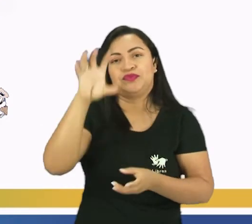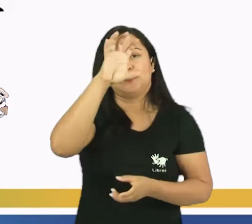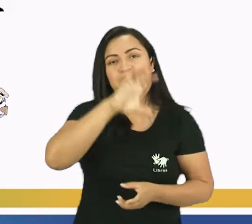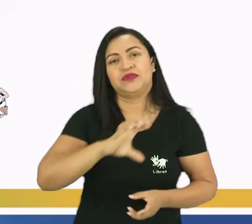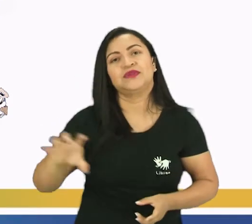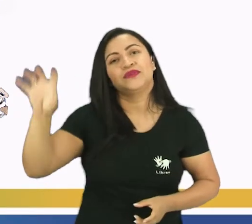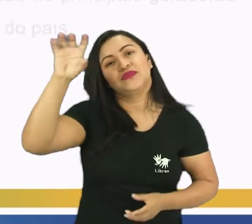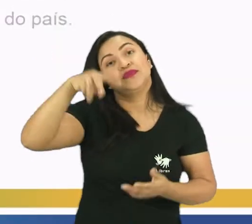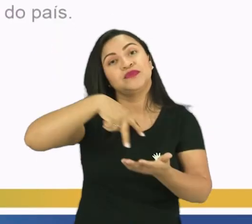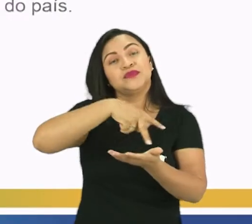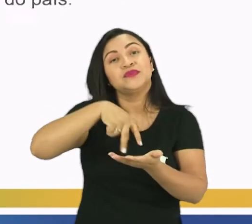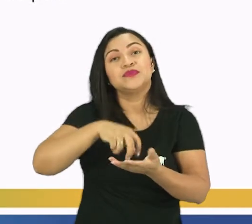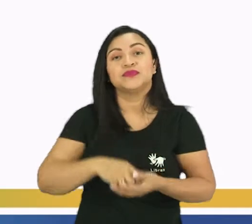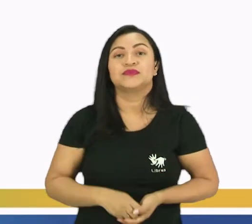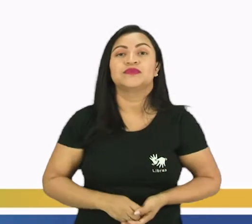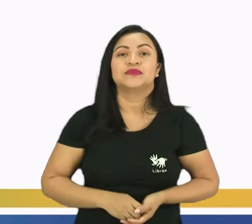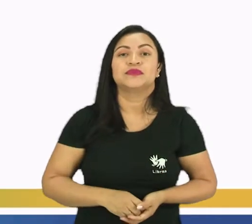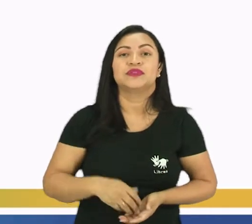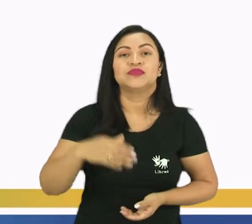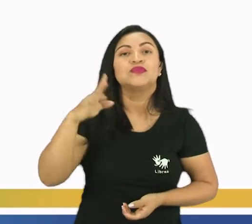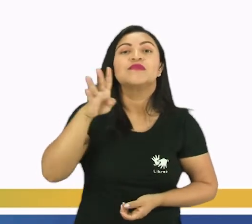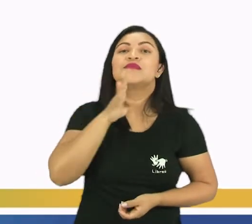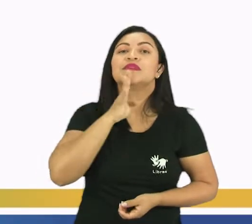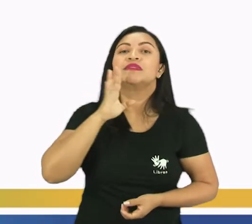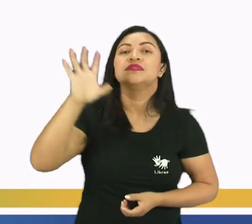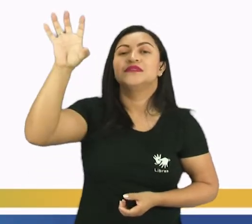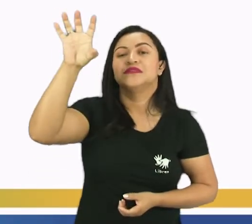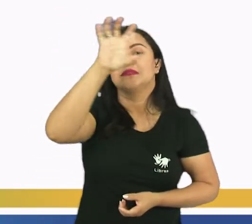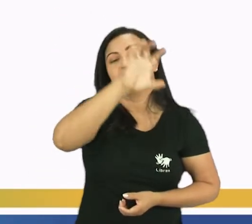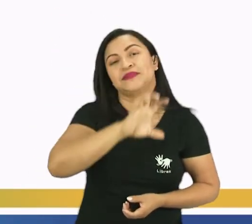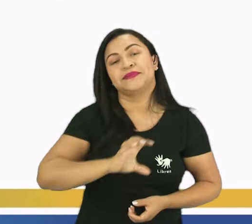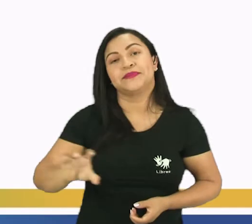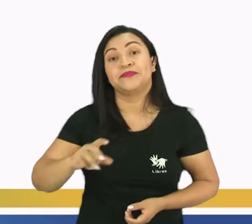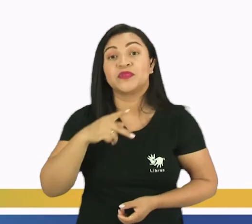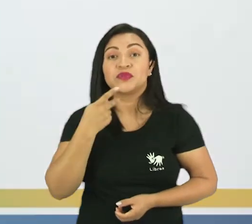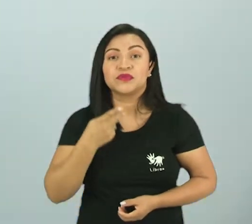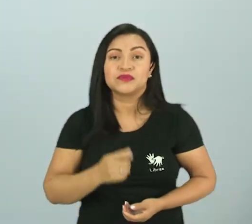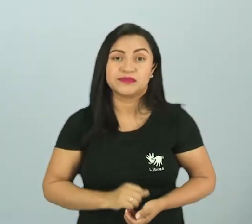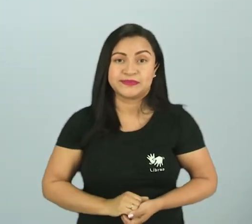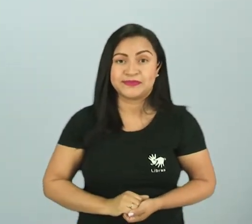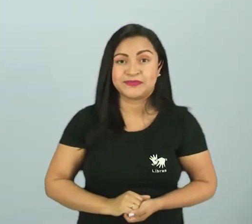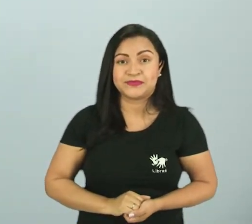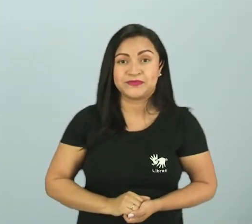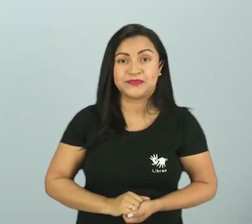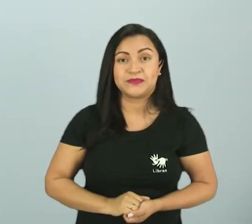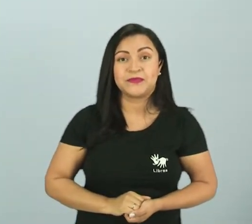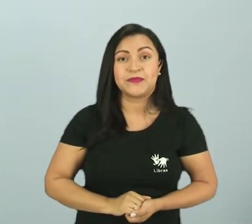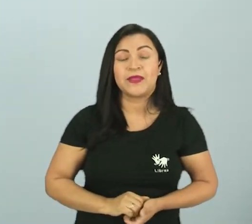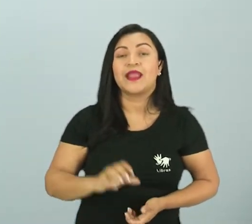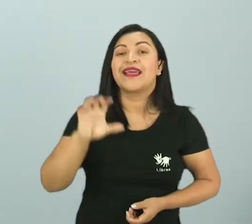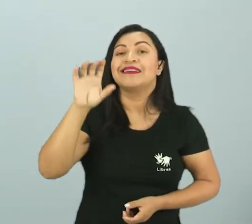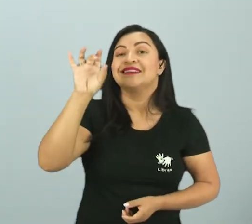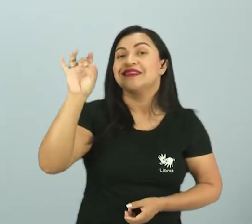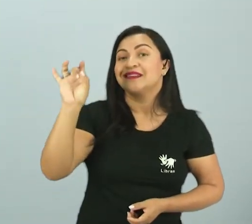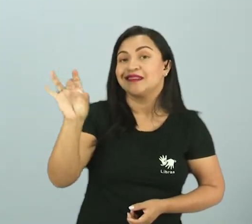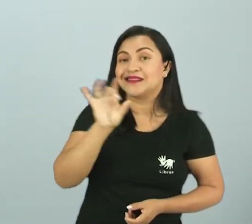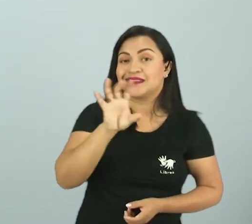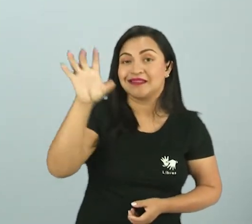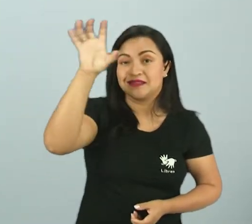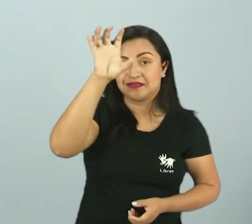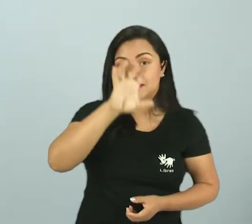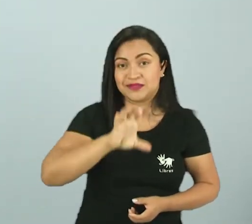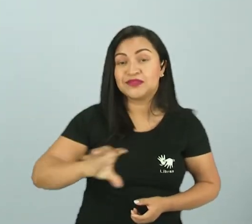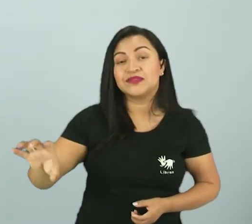conhecidos em suas regiões. Então, como foi falado, cada região